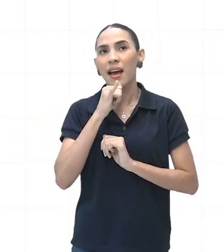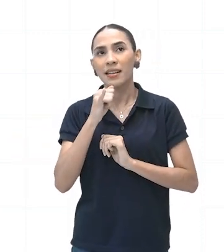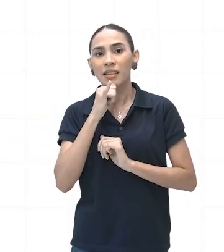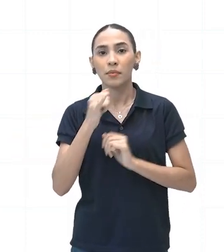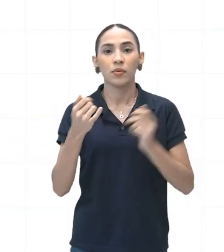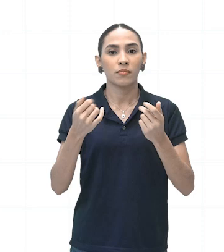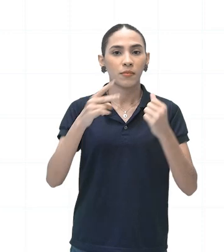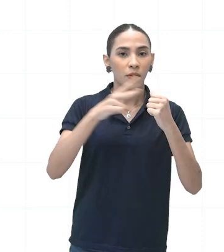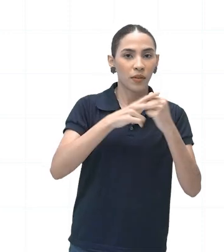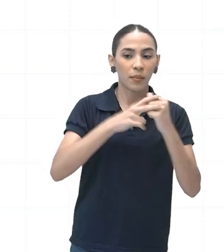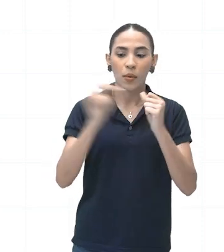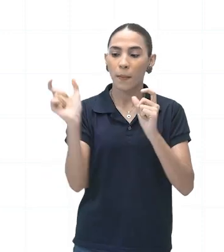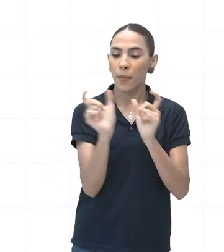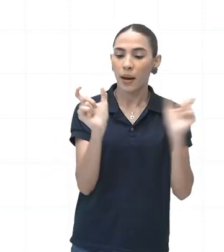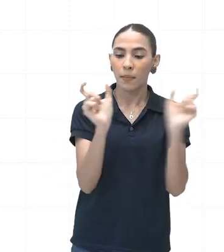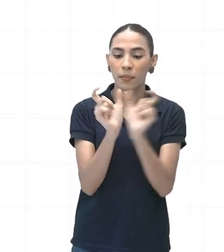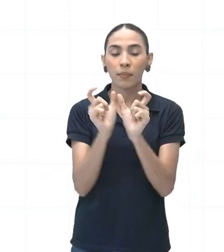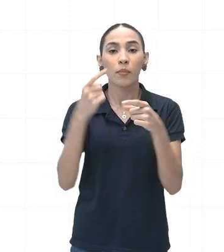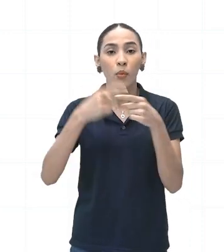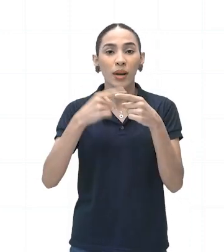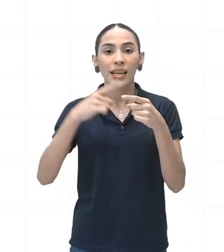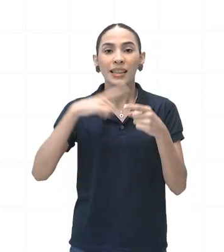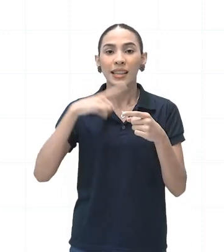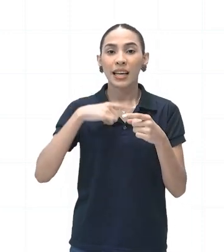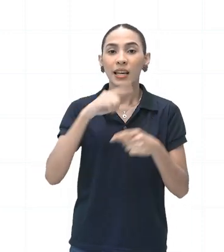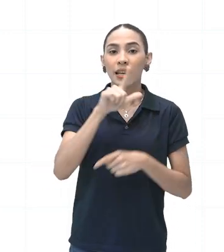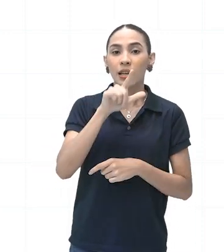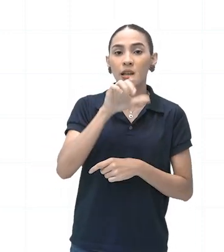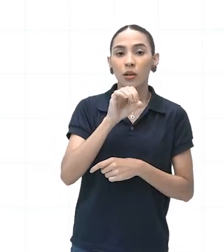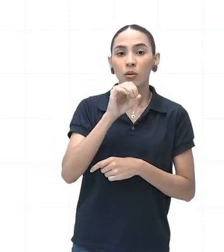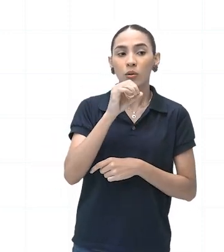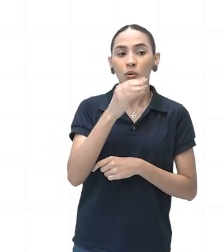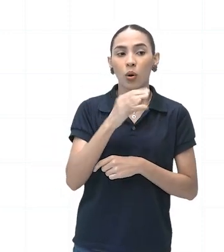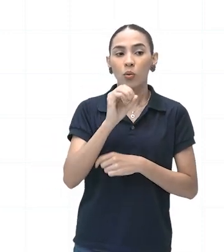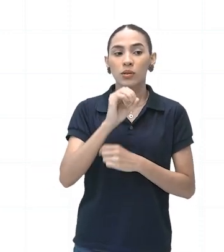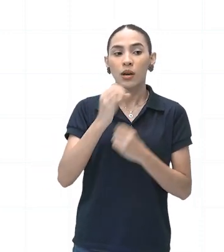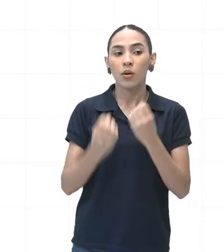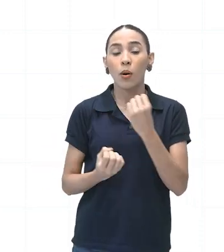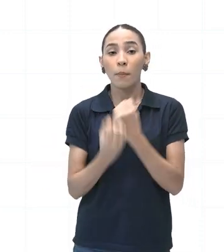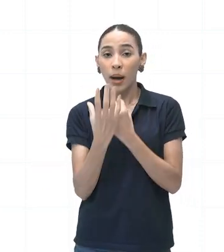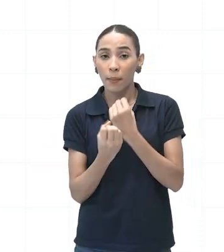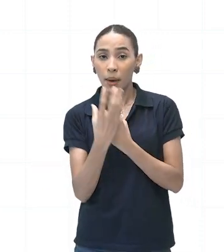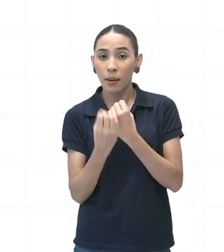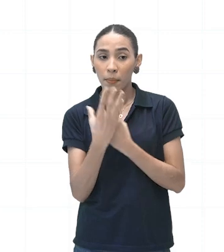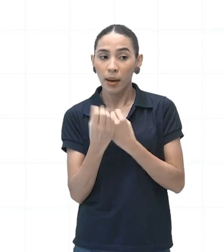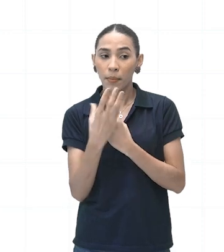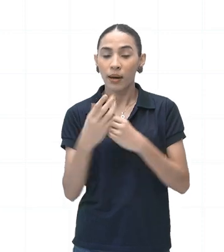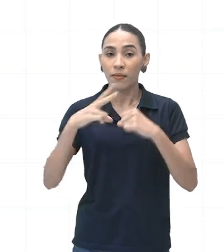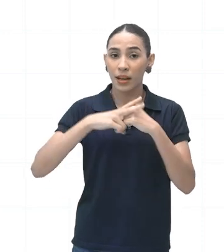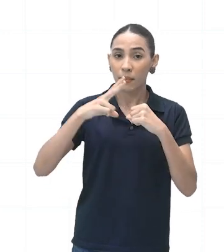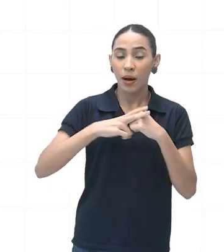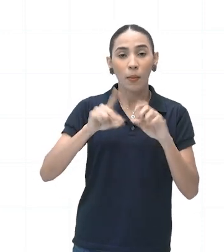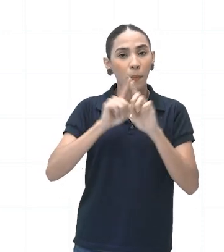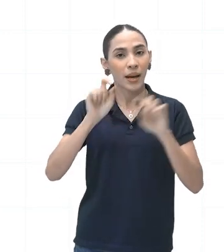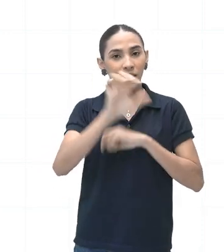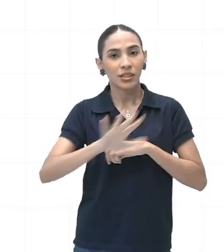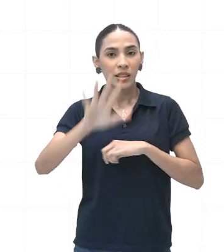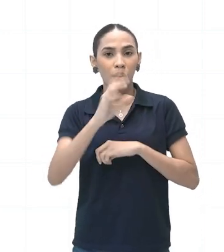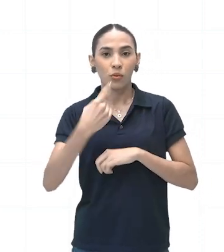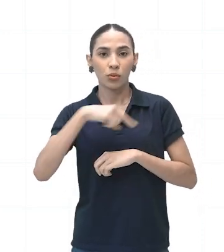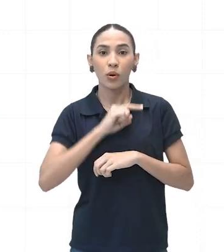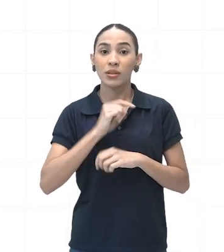estão um ao lado do outro, porque nós temos uma locução verbal, que significa como se fosse apenas uma oração, apenas um verbo. Mas, no geral, nós vamos